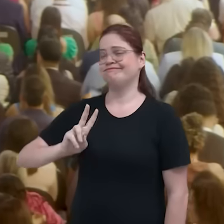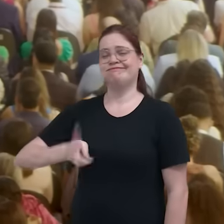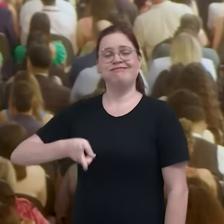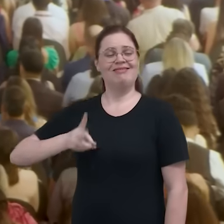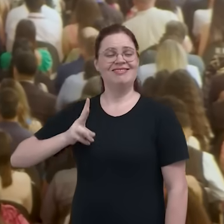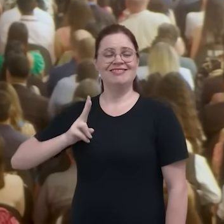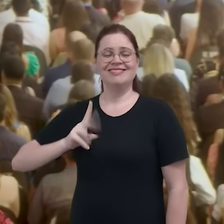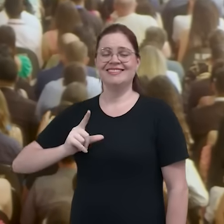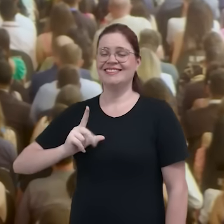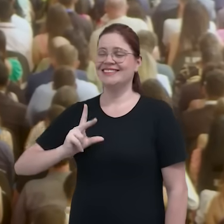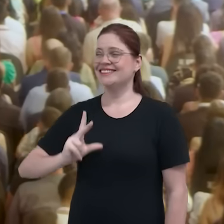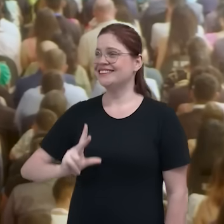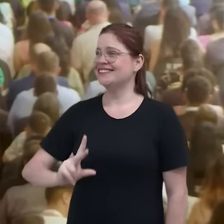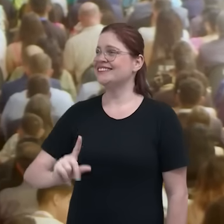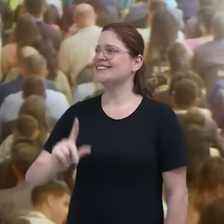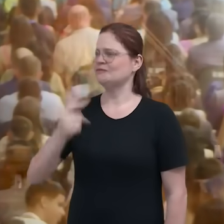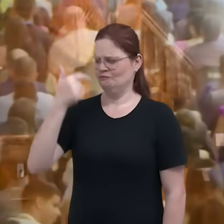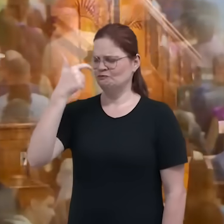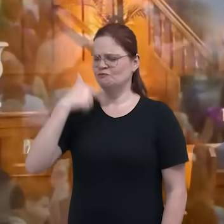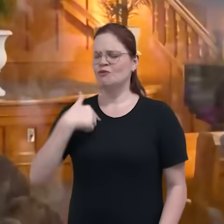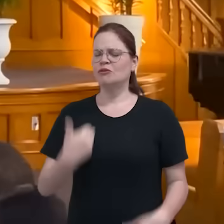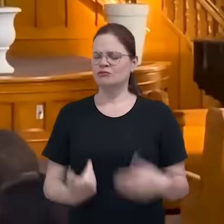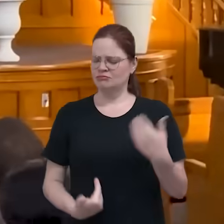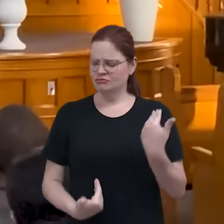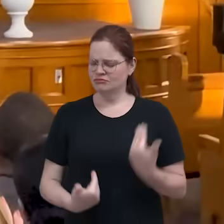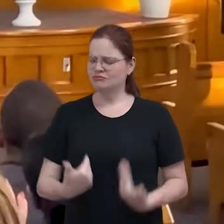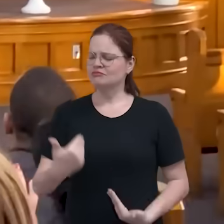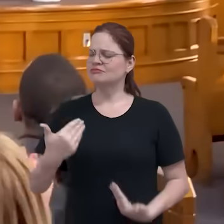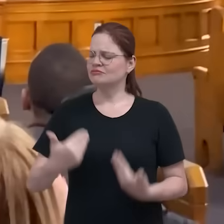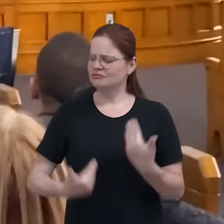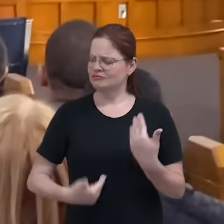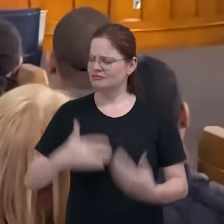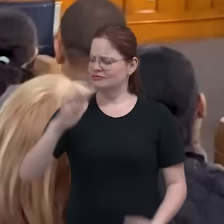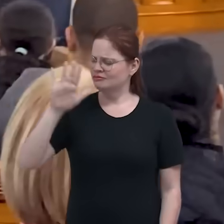até morrer, quero